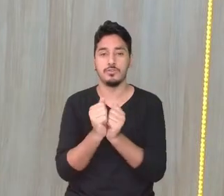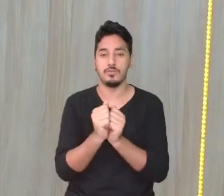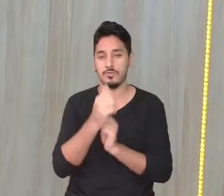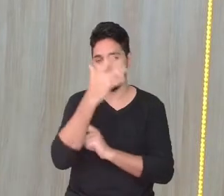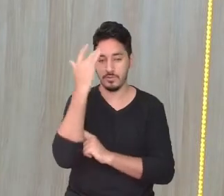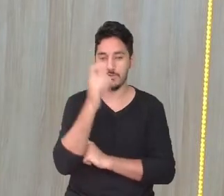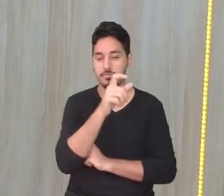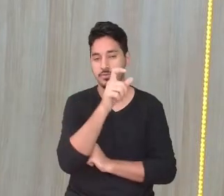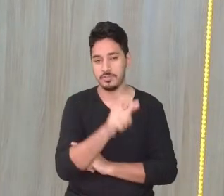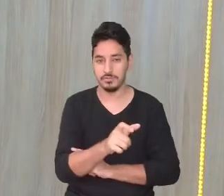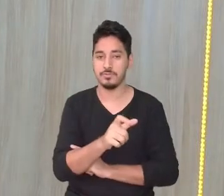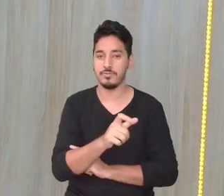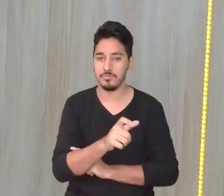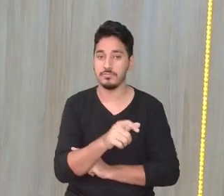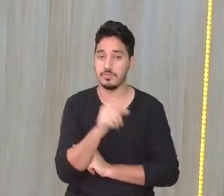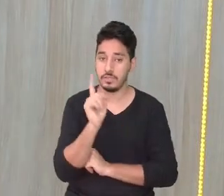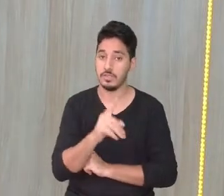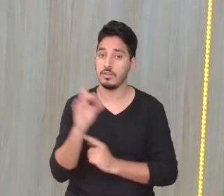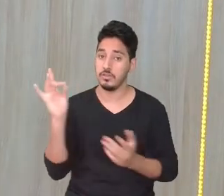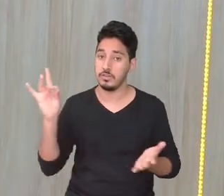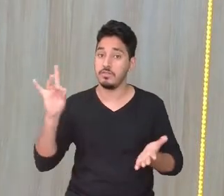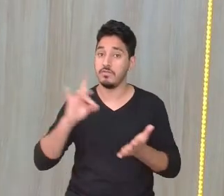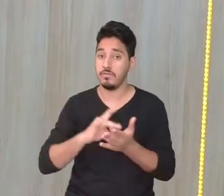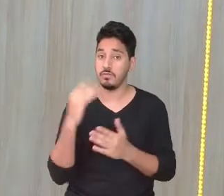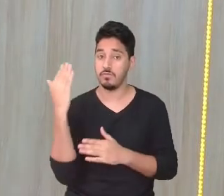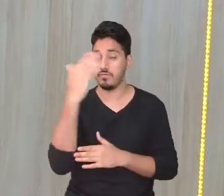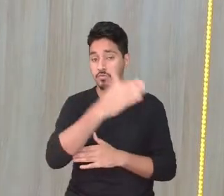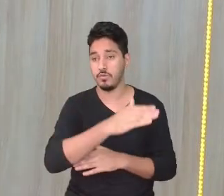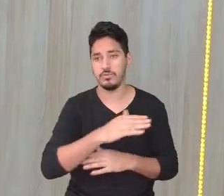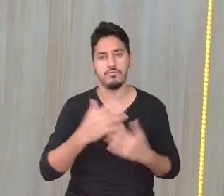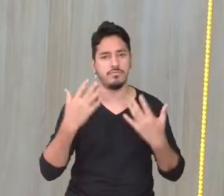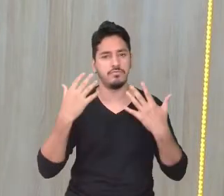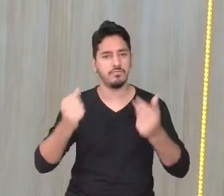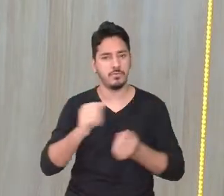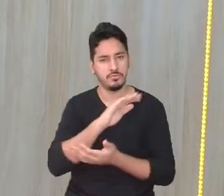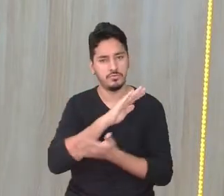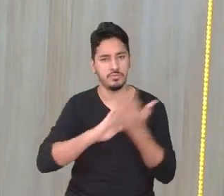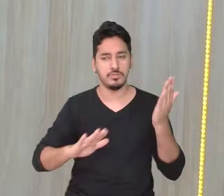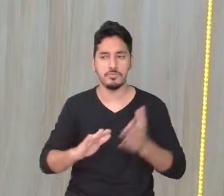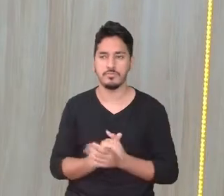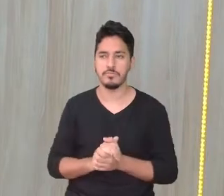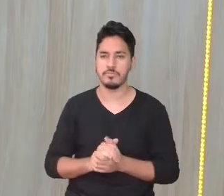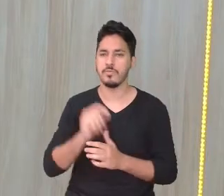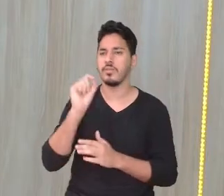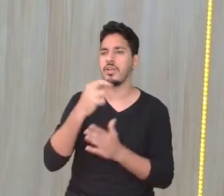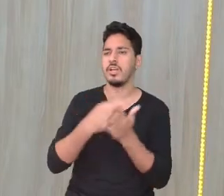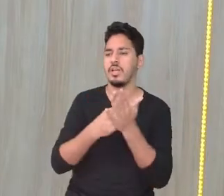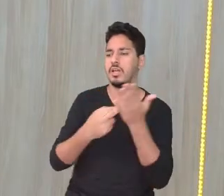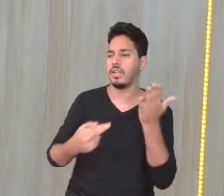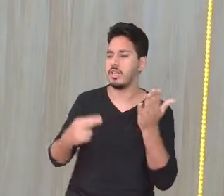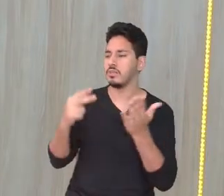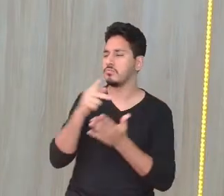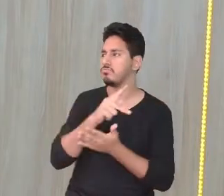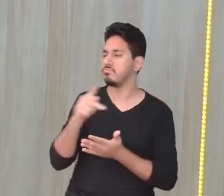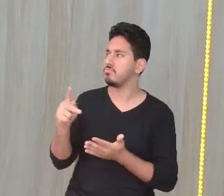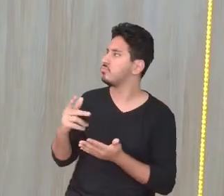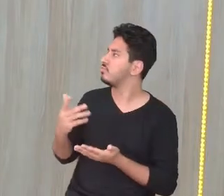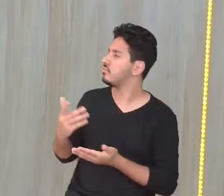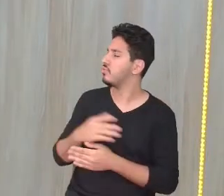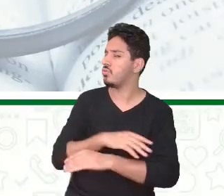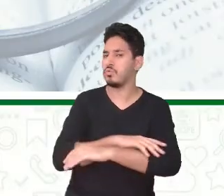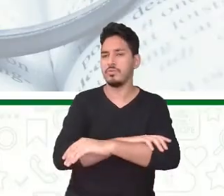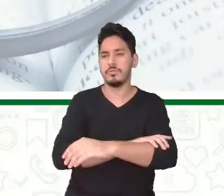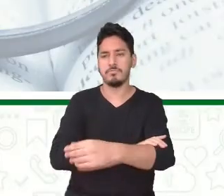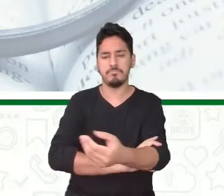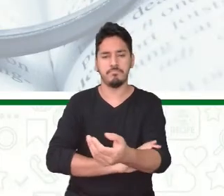a pessoa, né, que foi de fato. Então, vamos viajar. E o que é relato, professora? Para a gente iniciar falando